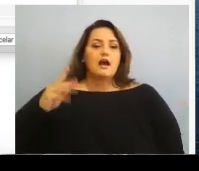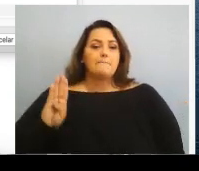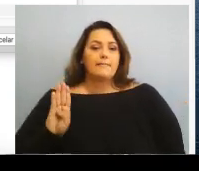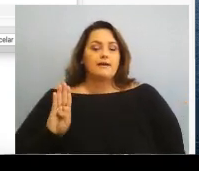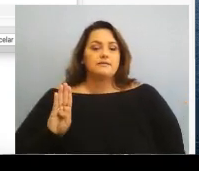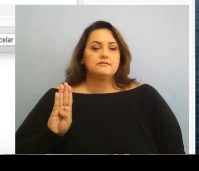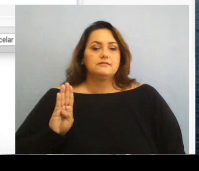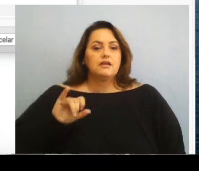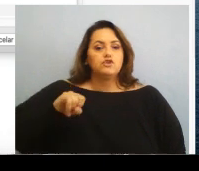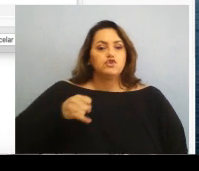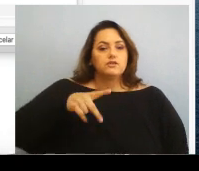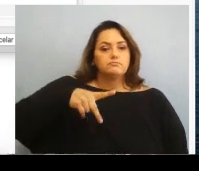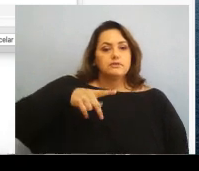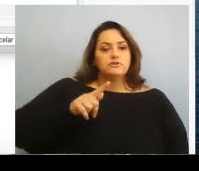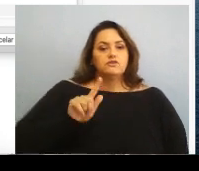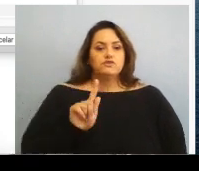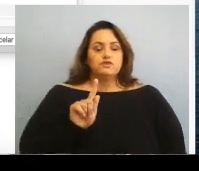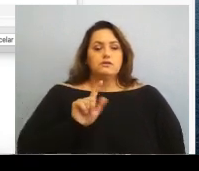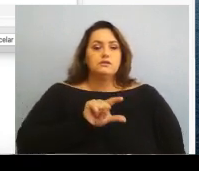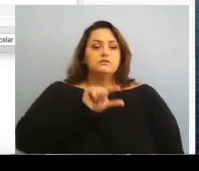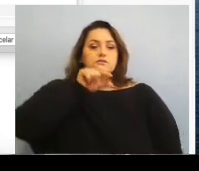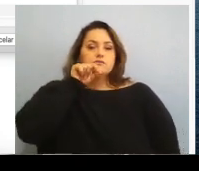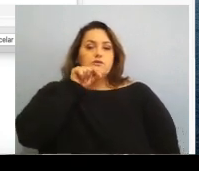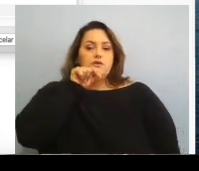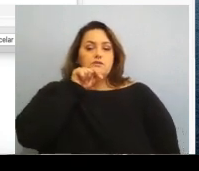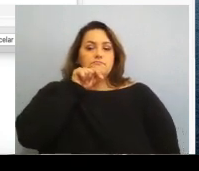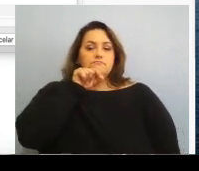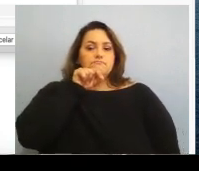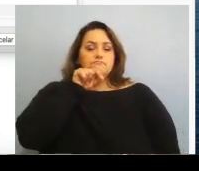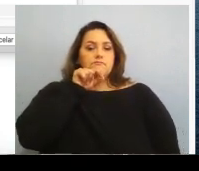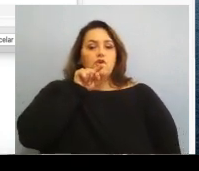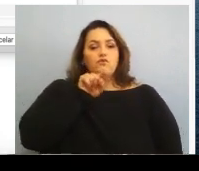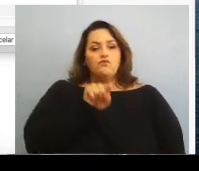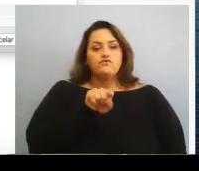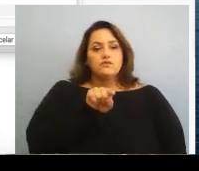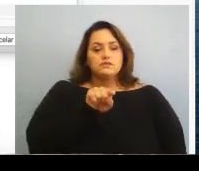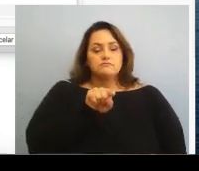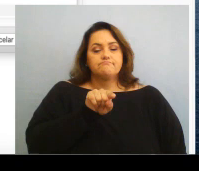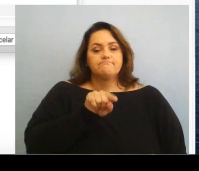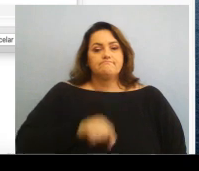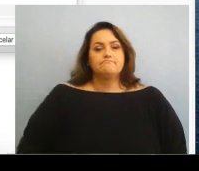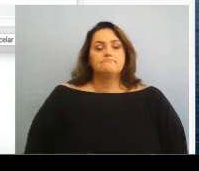KB, né? E uma vez selecionado, você